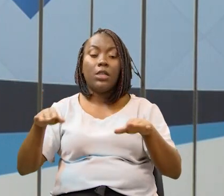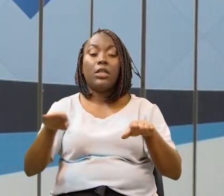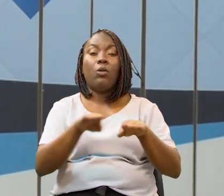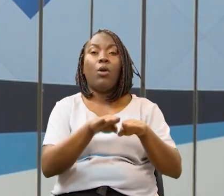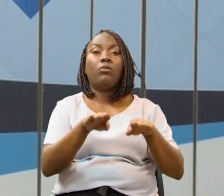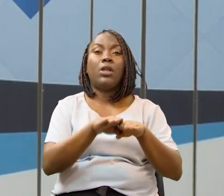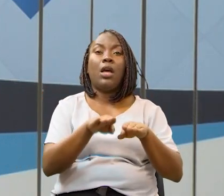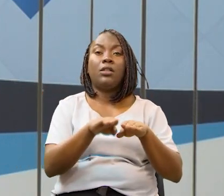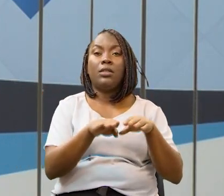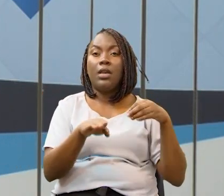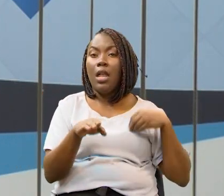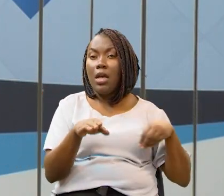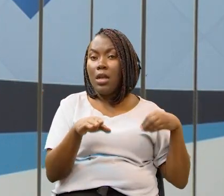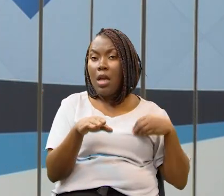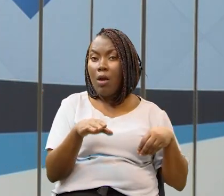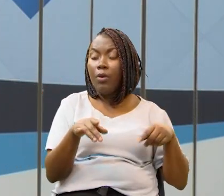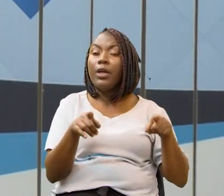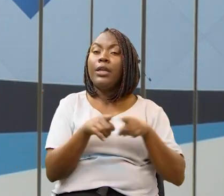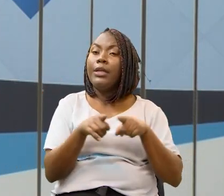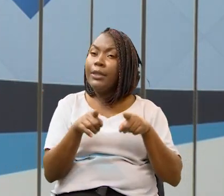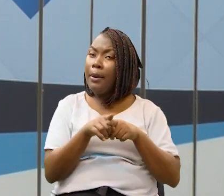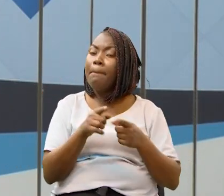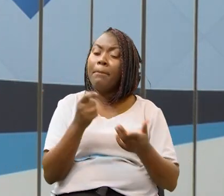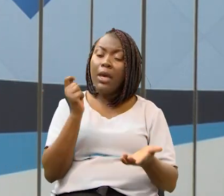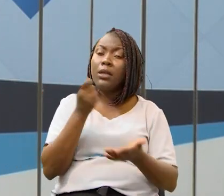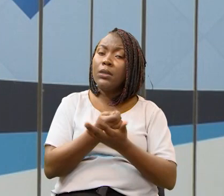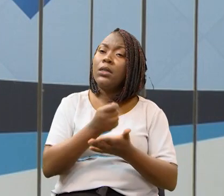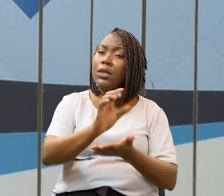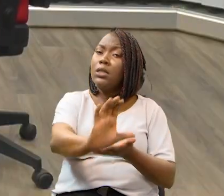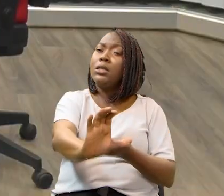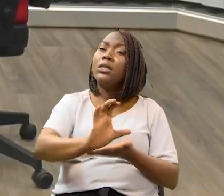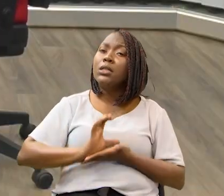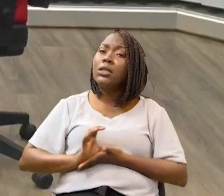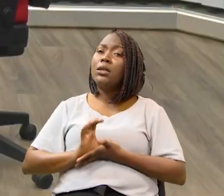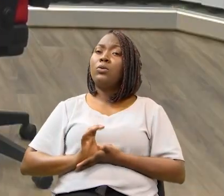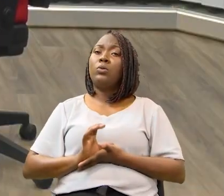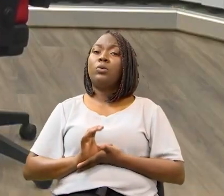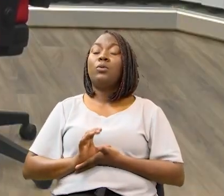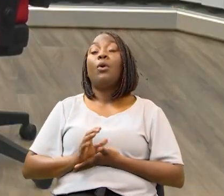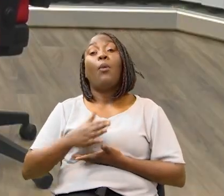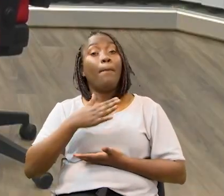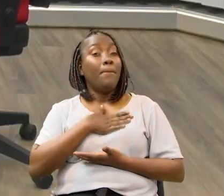dessa igualdade salarial e também dessa indenização. É o que você acabou de falar, então. Então, assim,